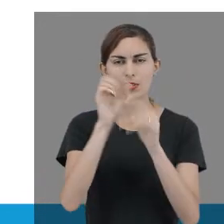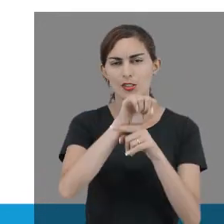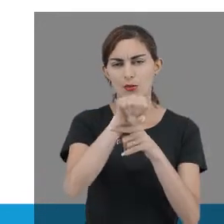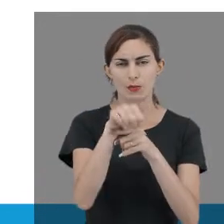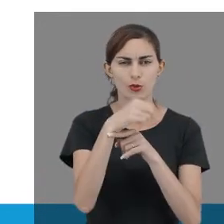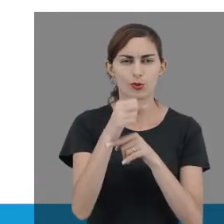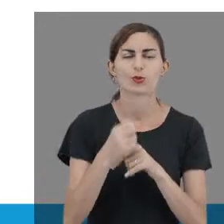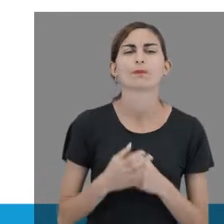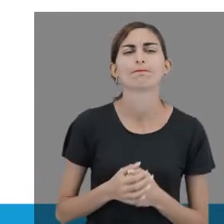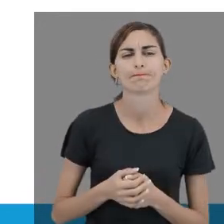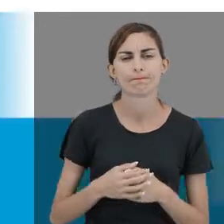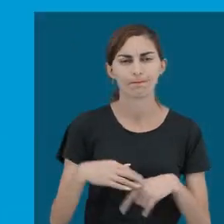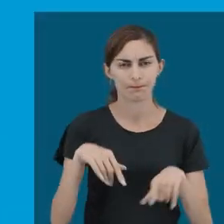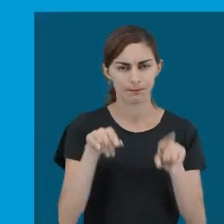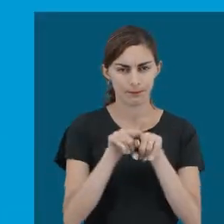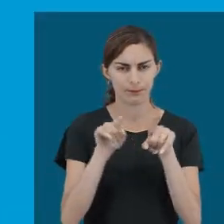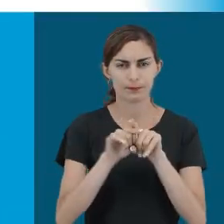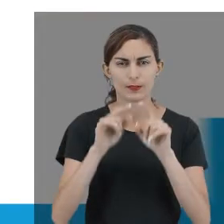neuropsicomotor.